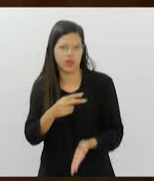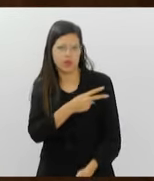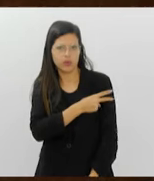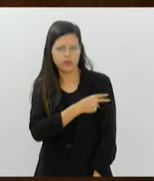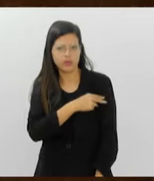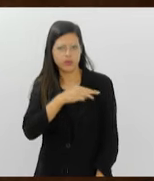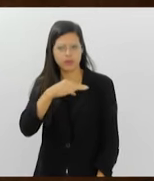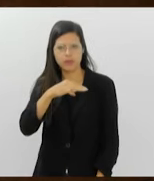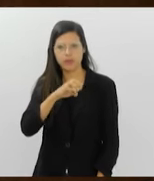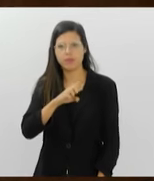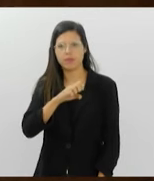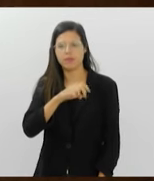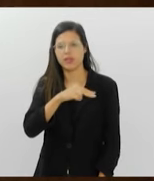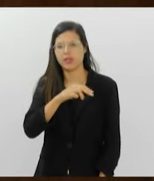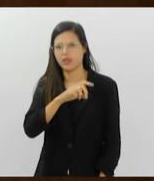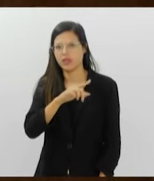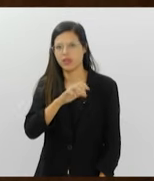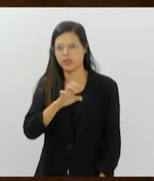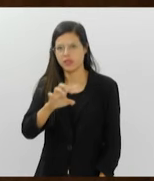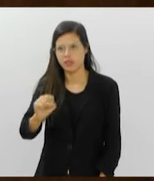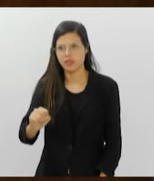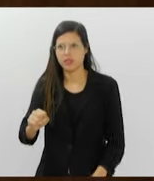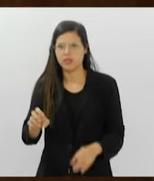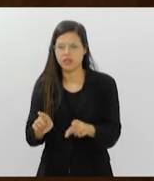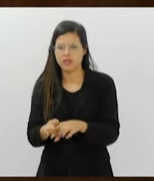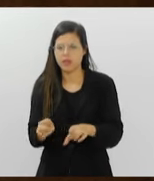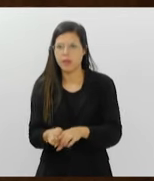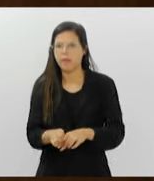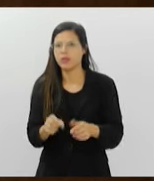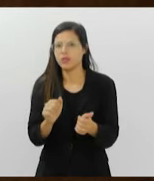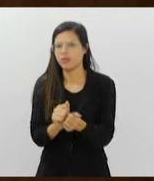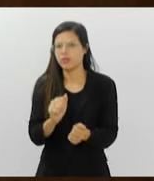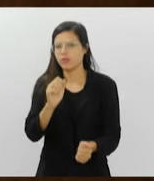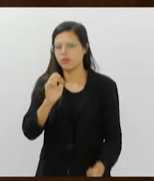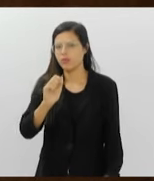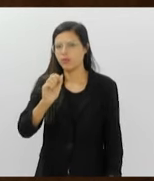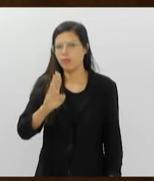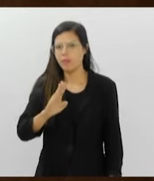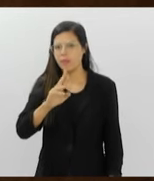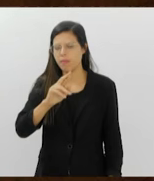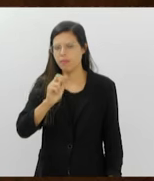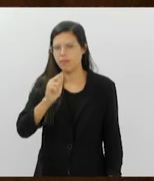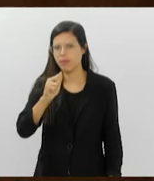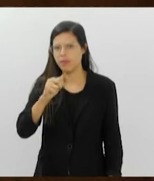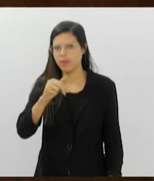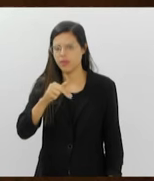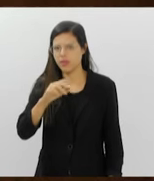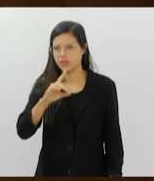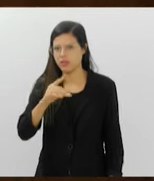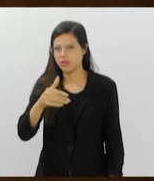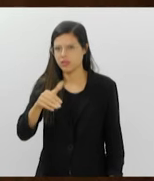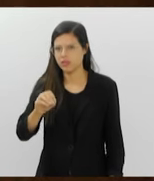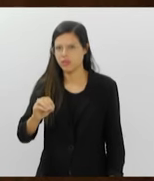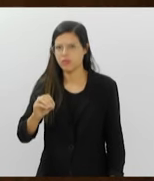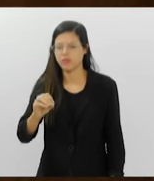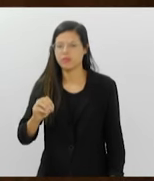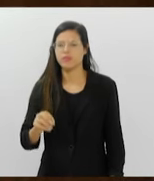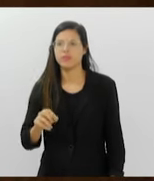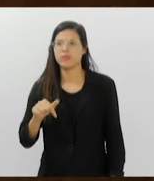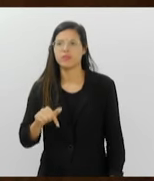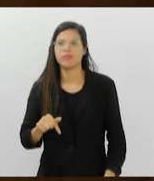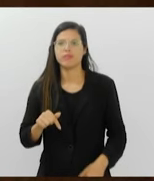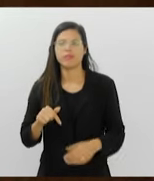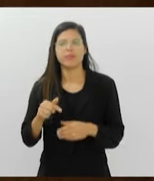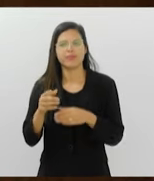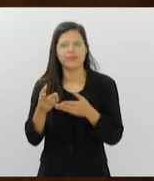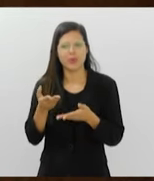junto com Brandão, que é o comandante operacional da Polícia Militar, por atender a região de Aus com a prévia, que é a